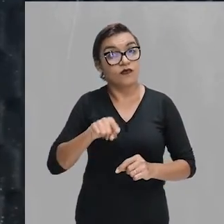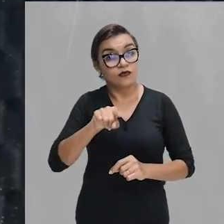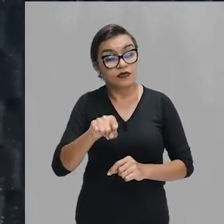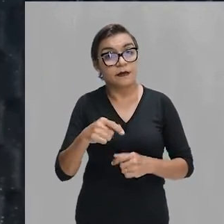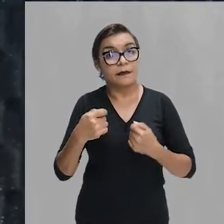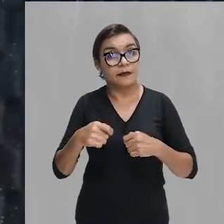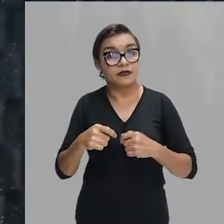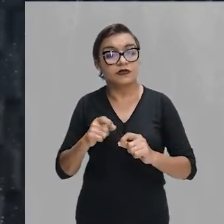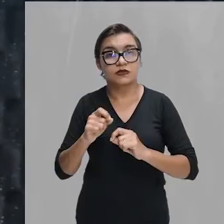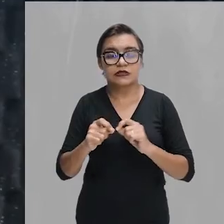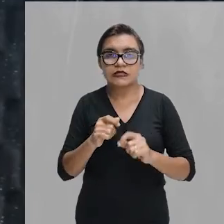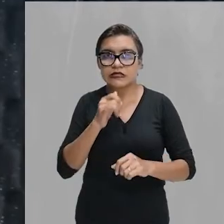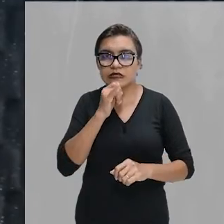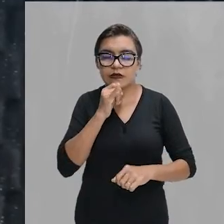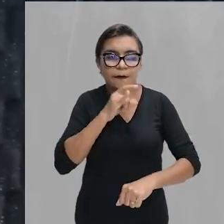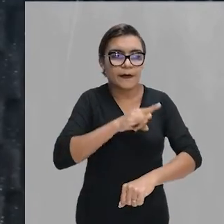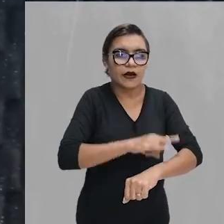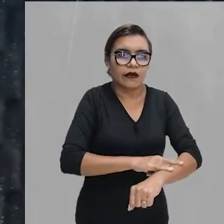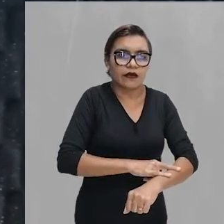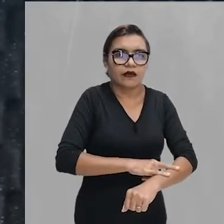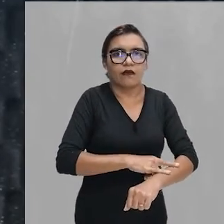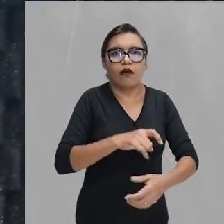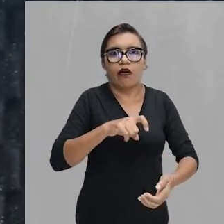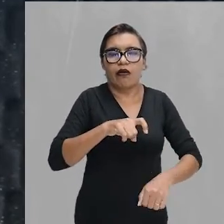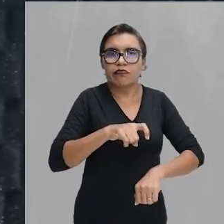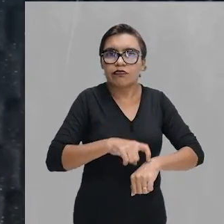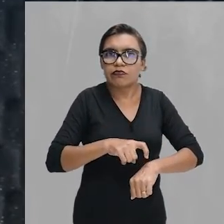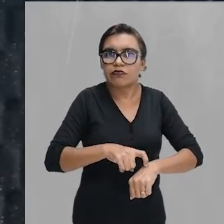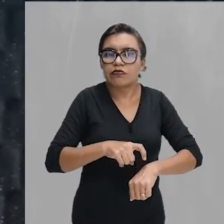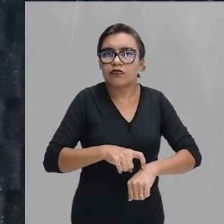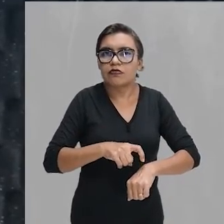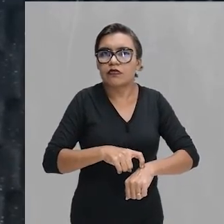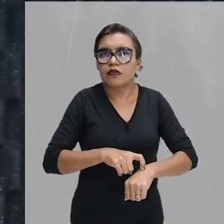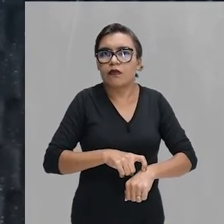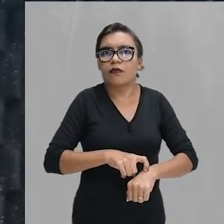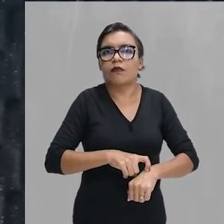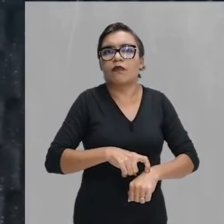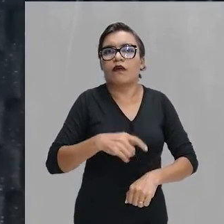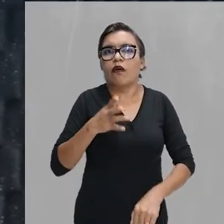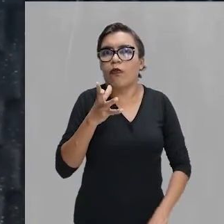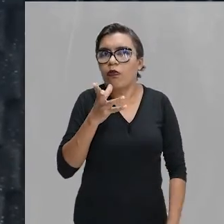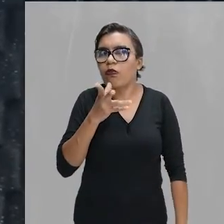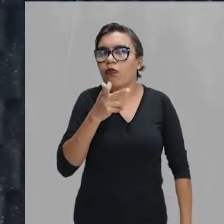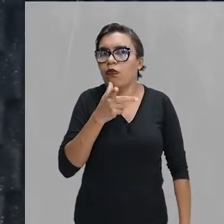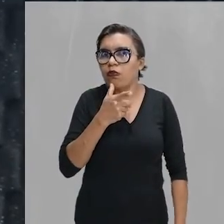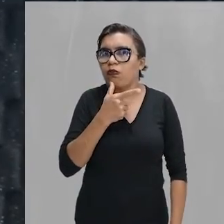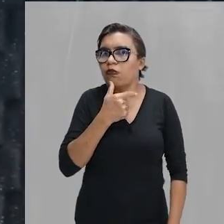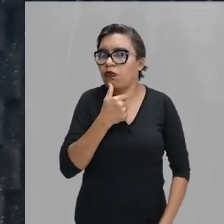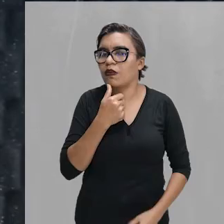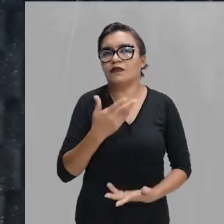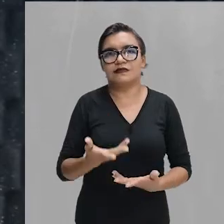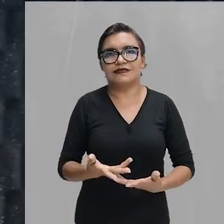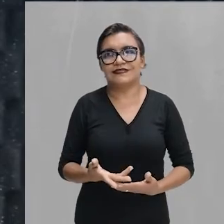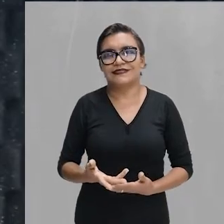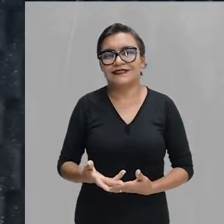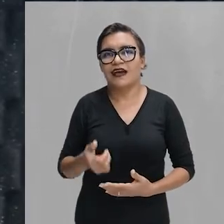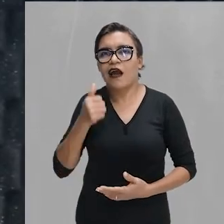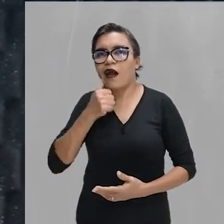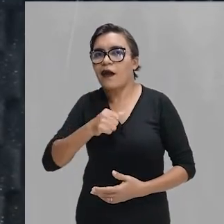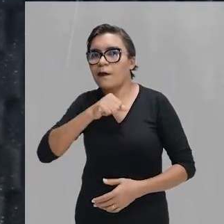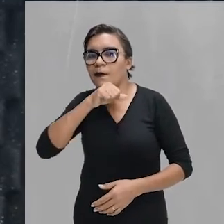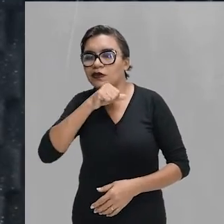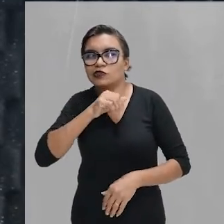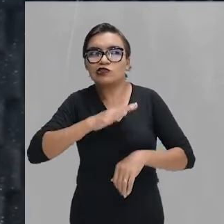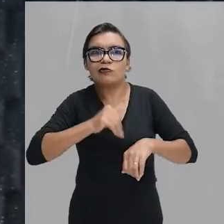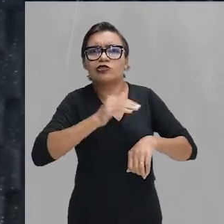assim passam muito tempo no banheiro e a mãe de vocês deve dizer, tome banho rápido que temos que sair, tá? Então, dúchate,